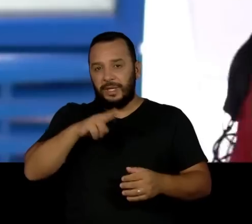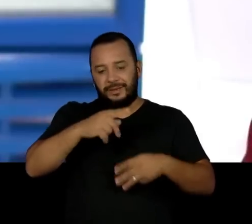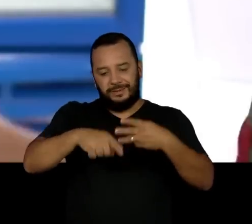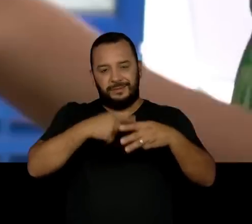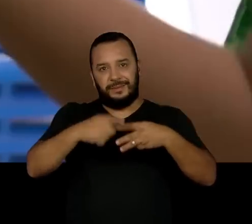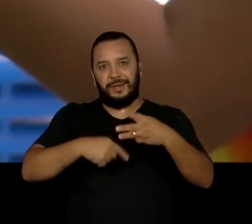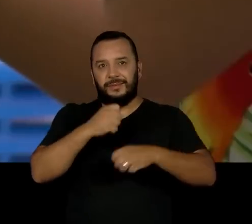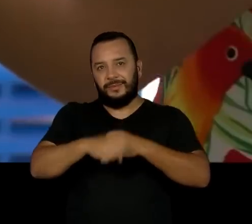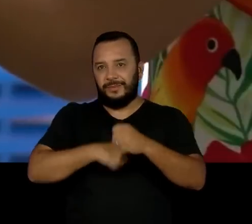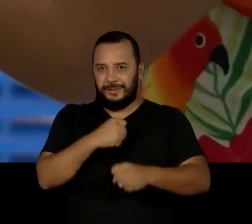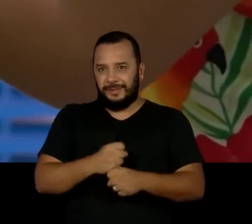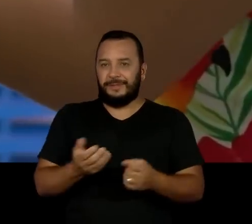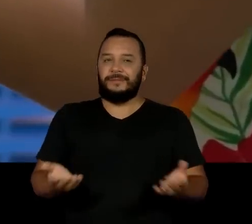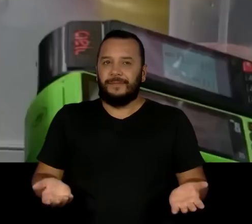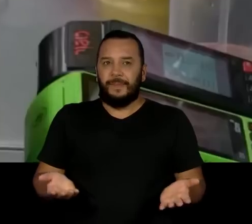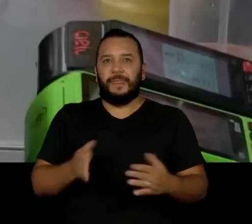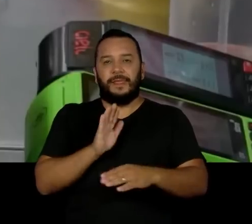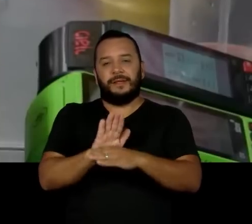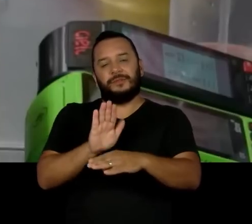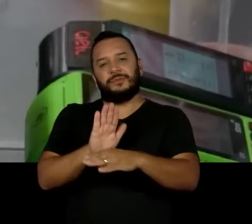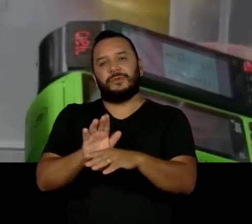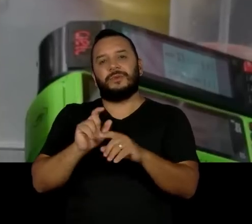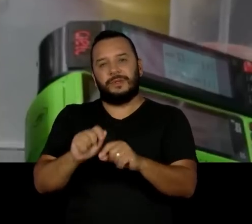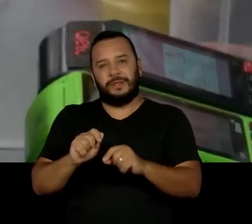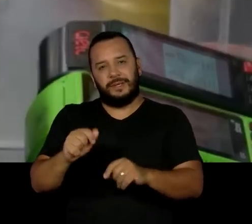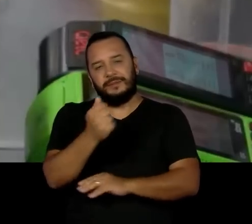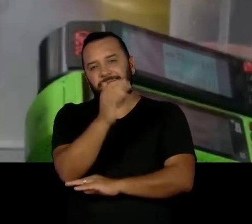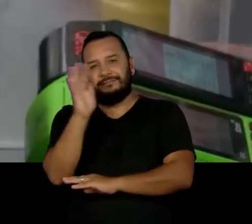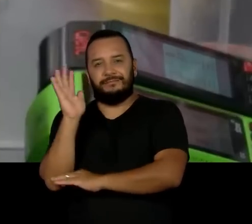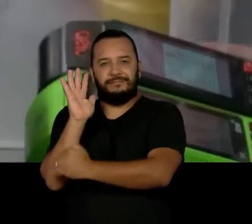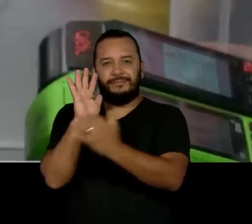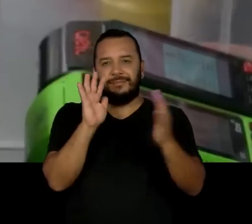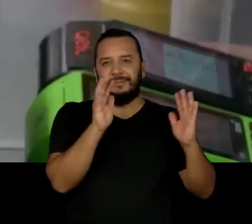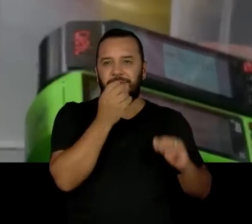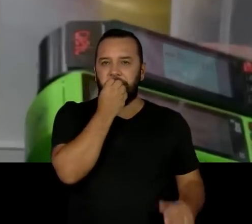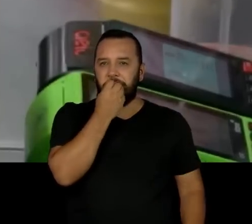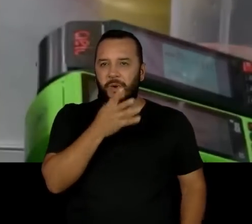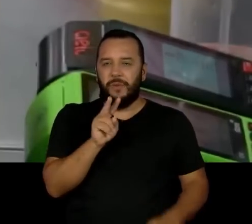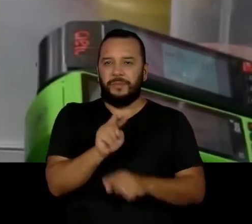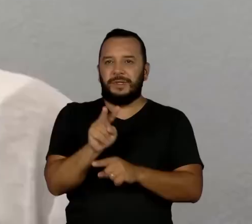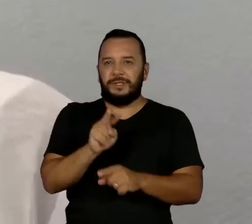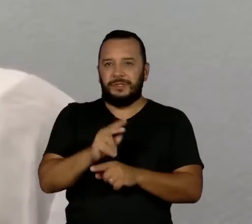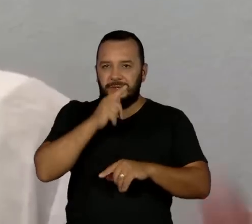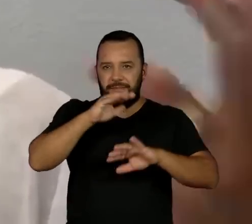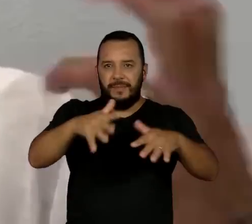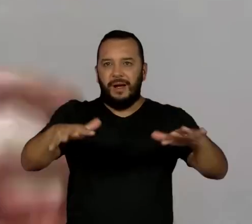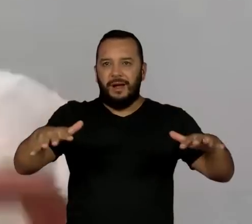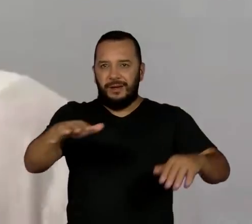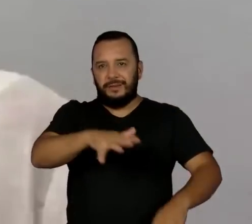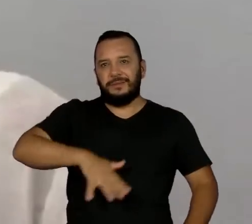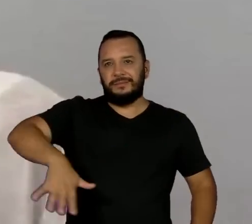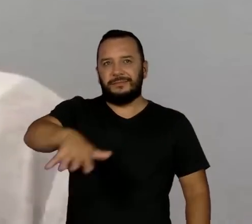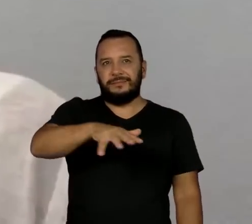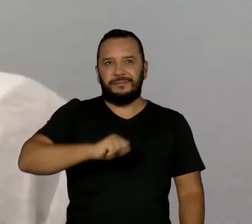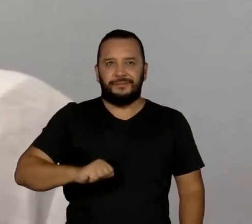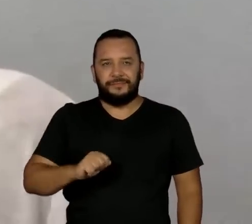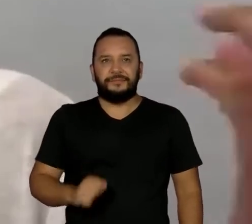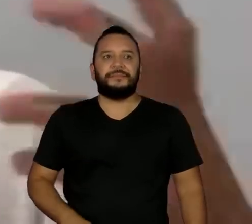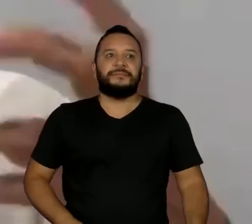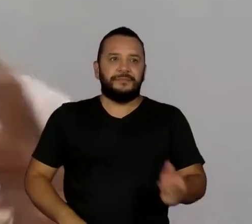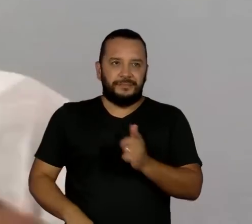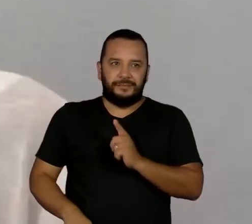iniciativa que contribui para um meio ambiente mais saudável. Acho que, em primeiro lugar, traz essa consciência, né,